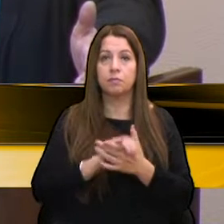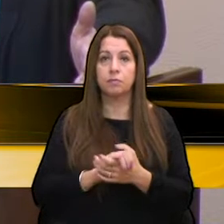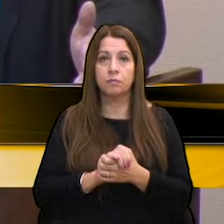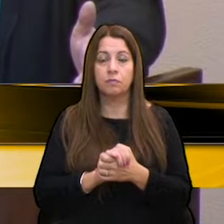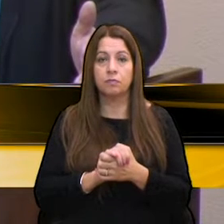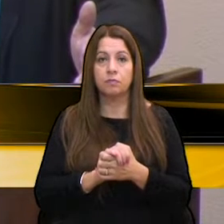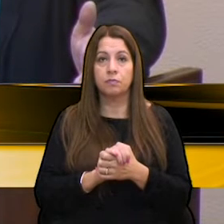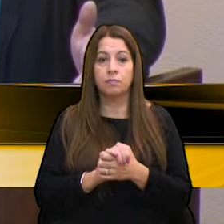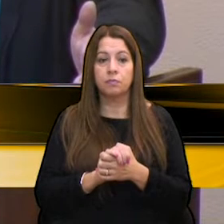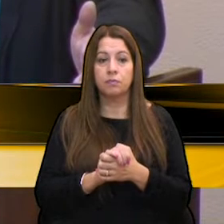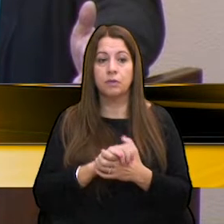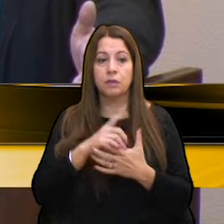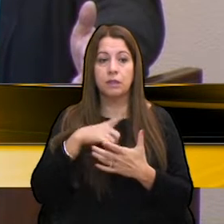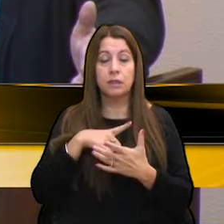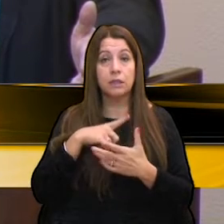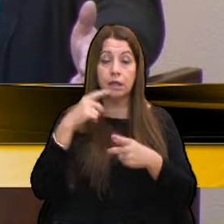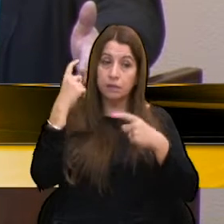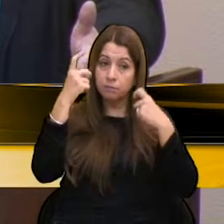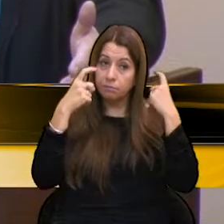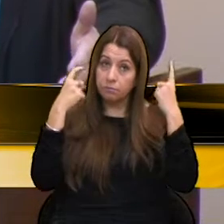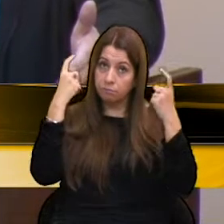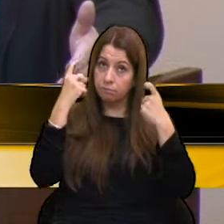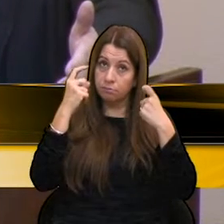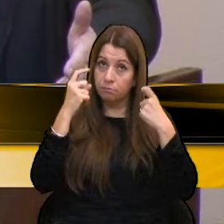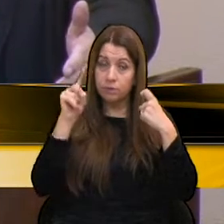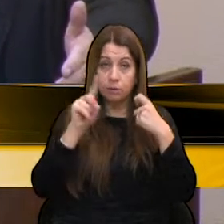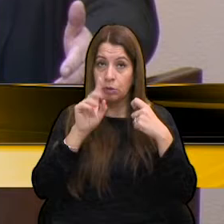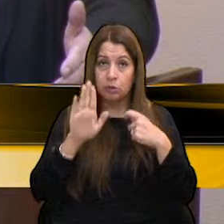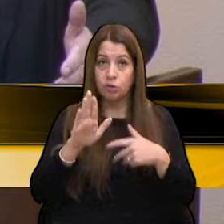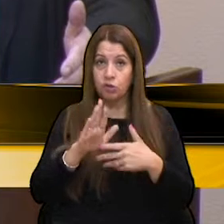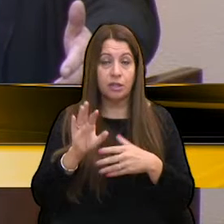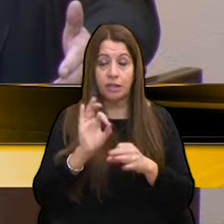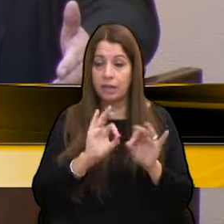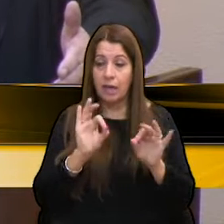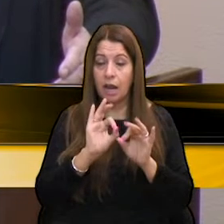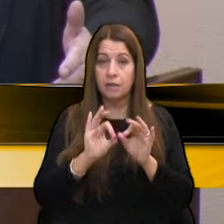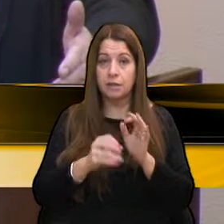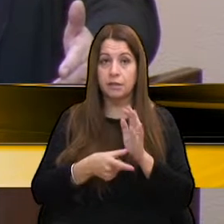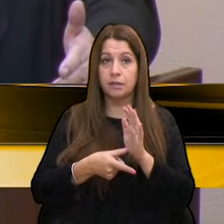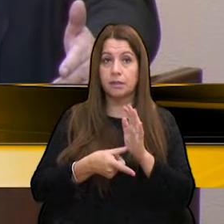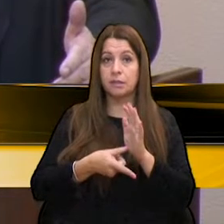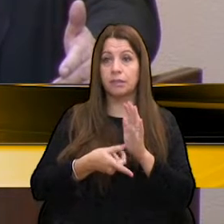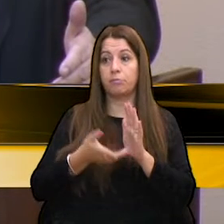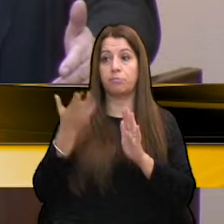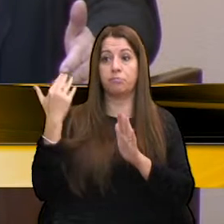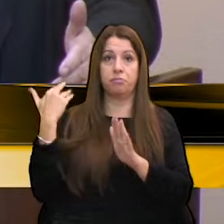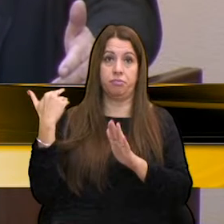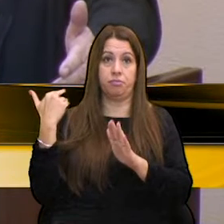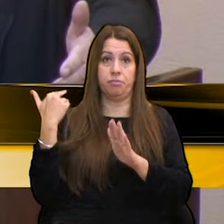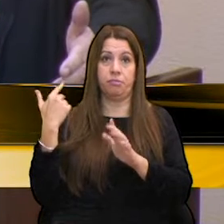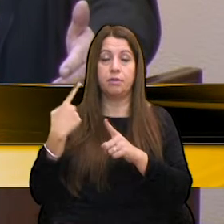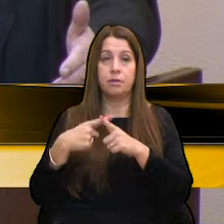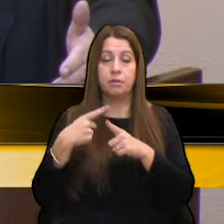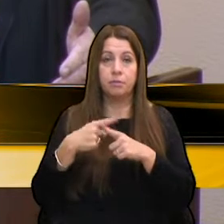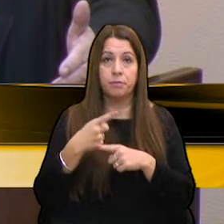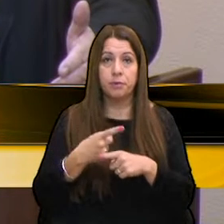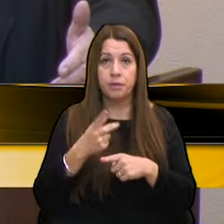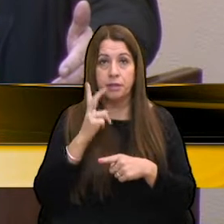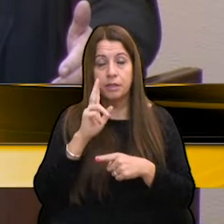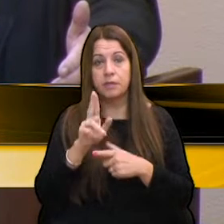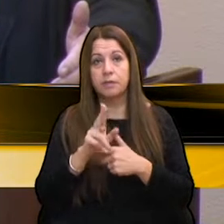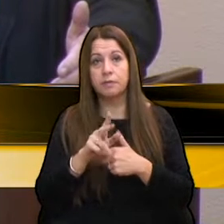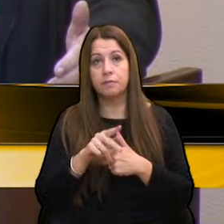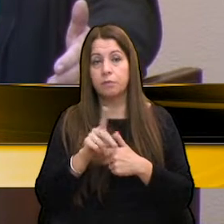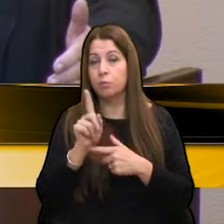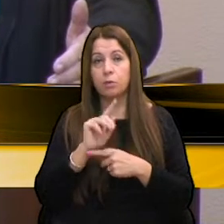quem está lá, tem essa preocupação de não deixar nada para trás, por conta de que,